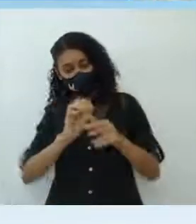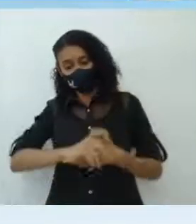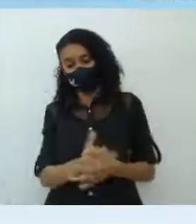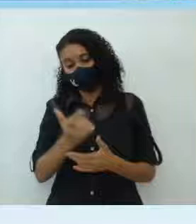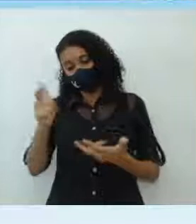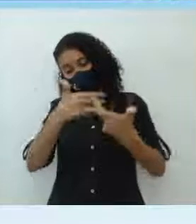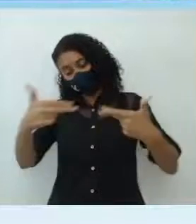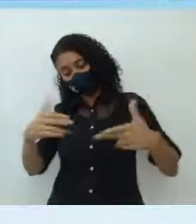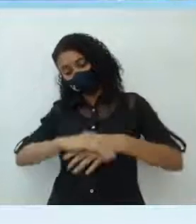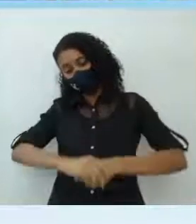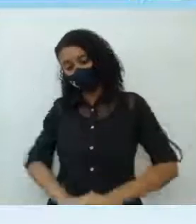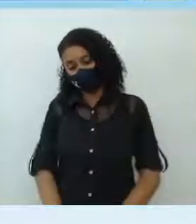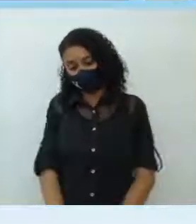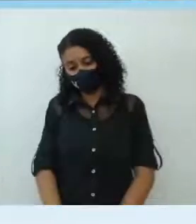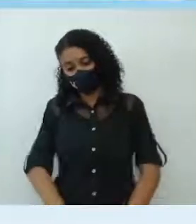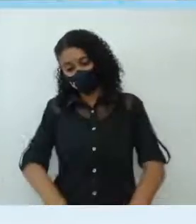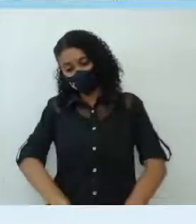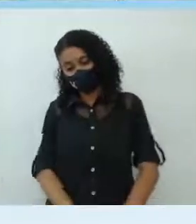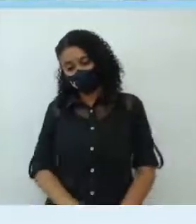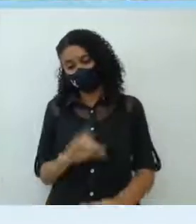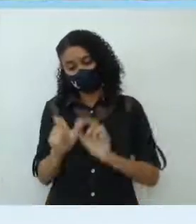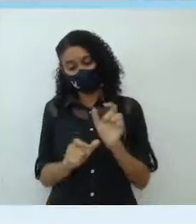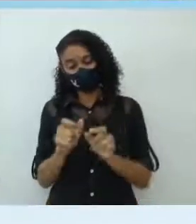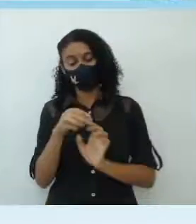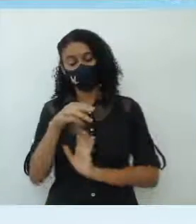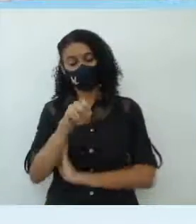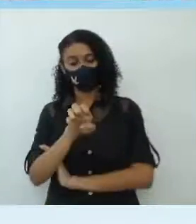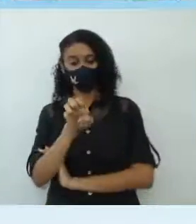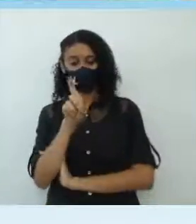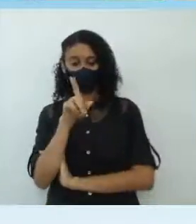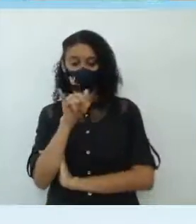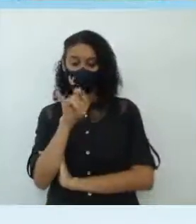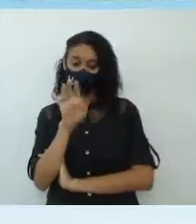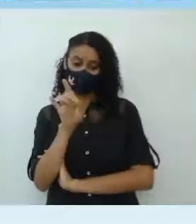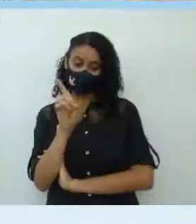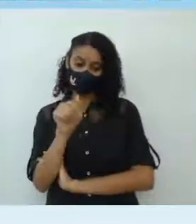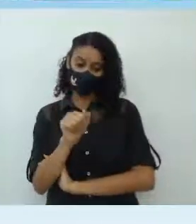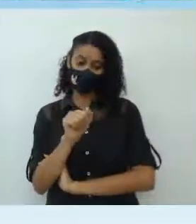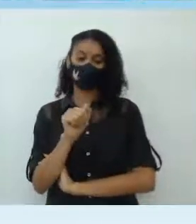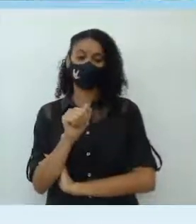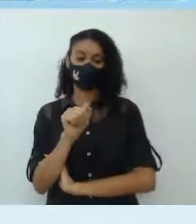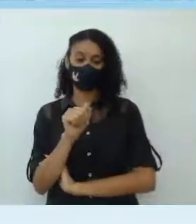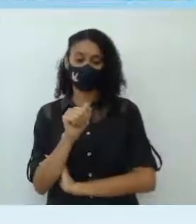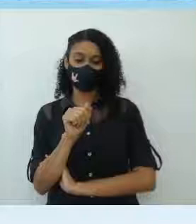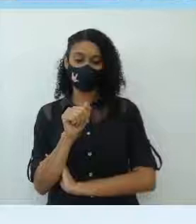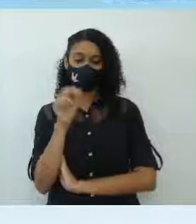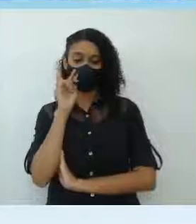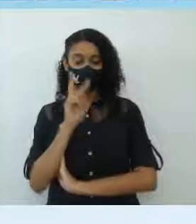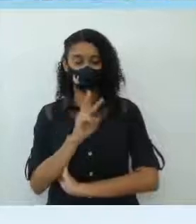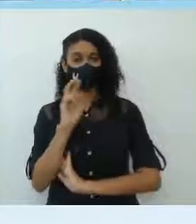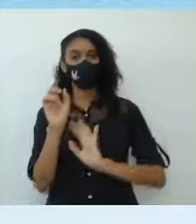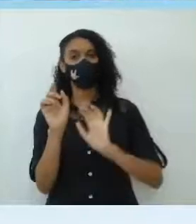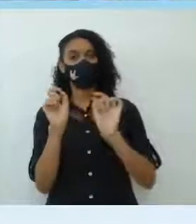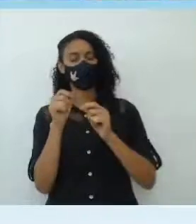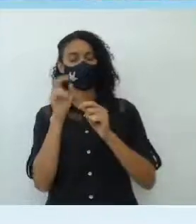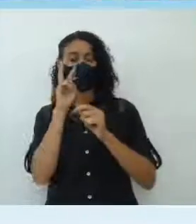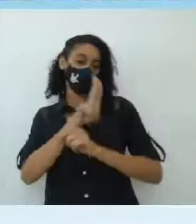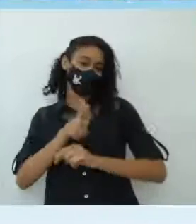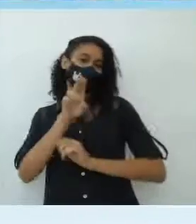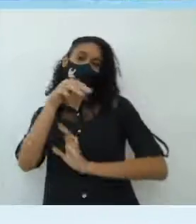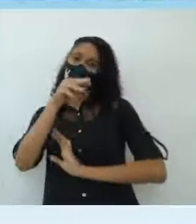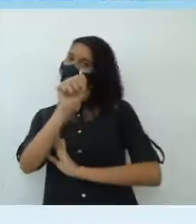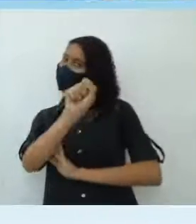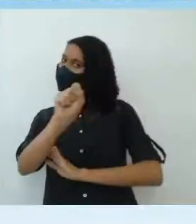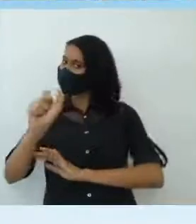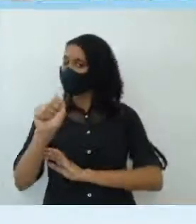outra métrica, uma outra forma de medida. Embora, de maneira indireta, a gente possa utilizar a massa,